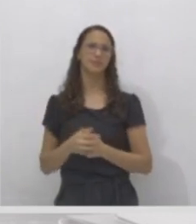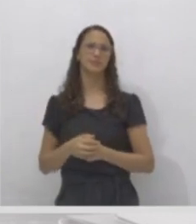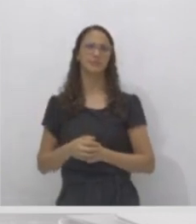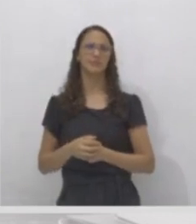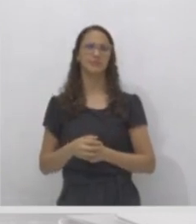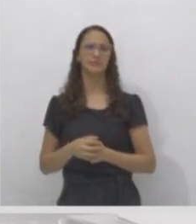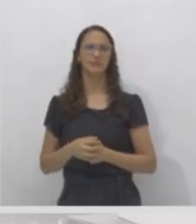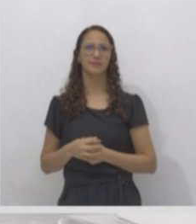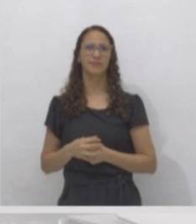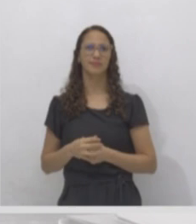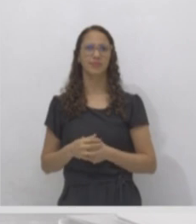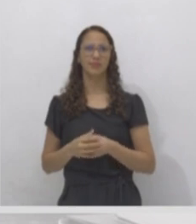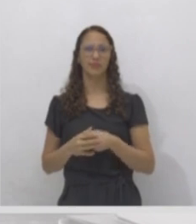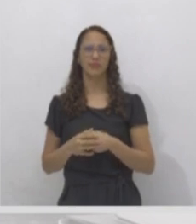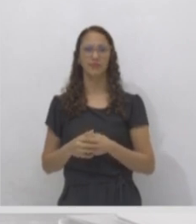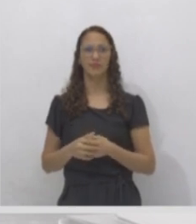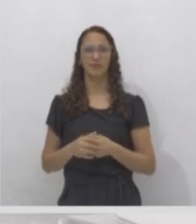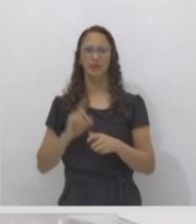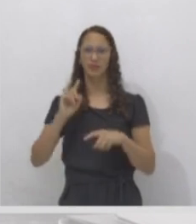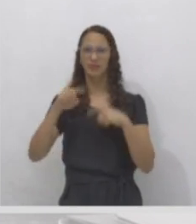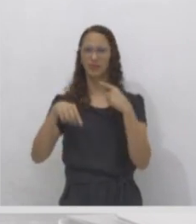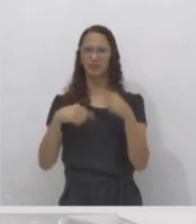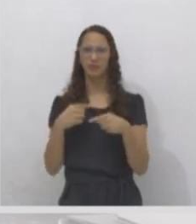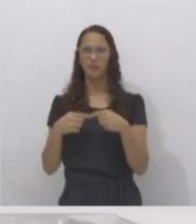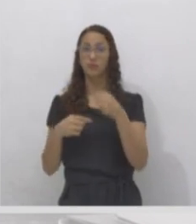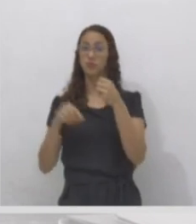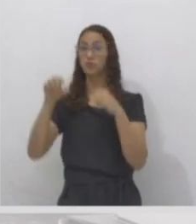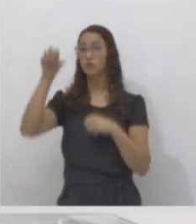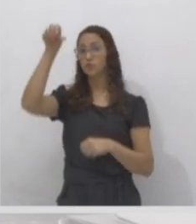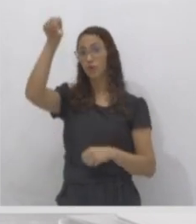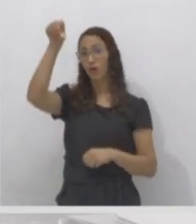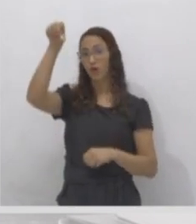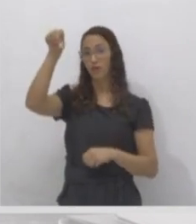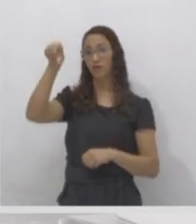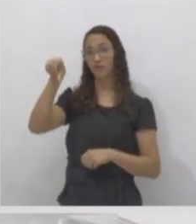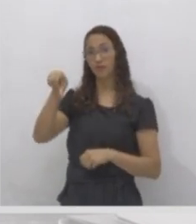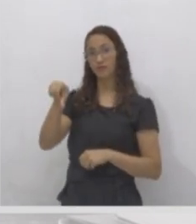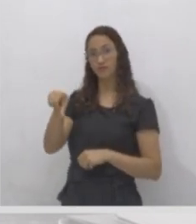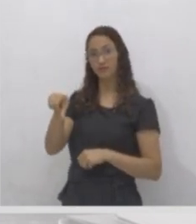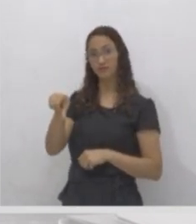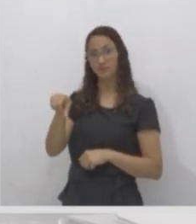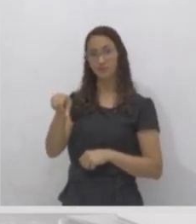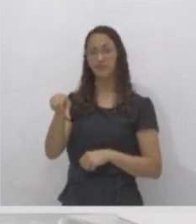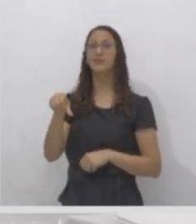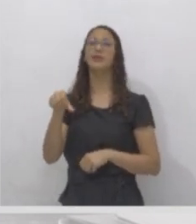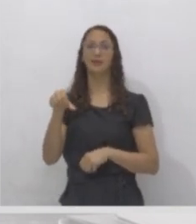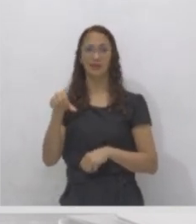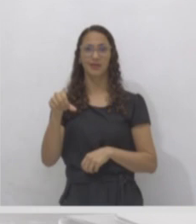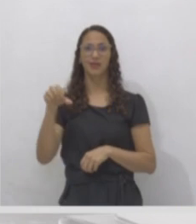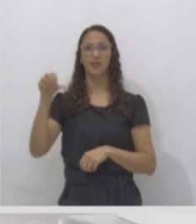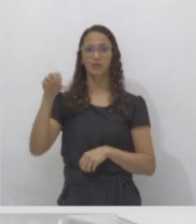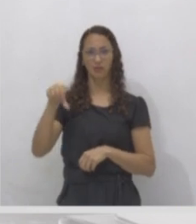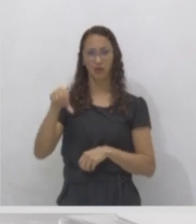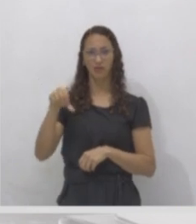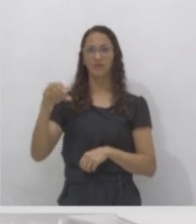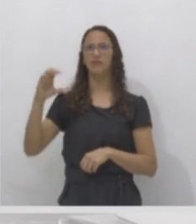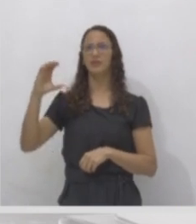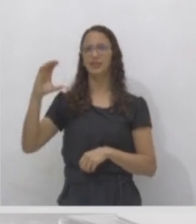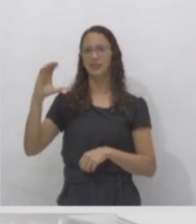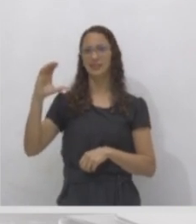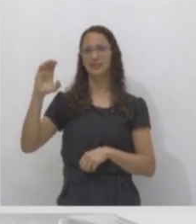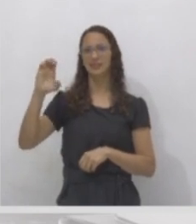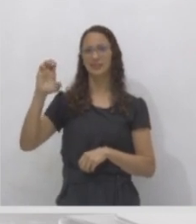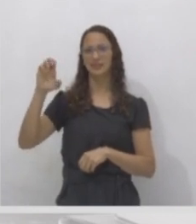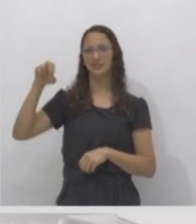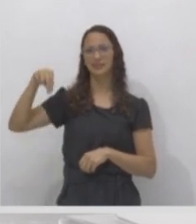milhar. Após o número 6, vem o 9, que está na ordem das centenas. 9